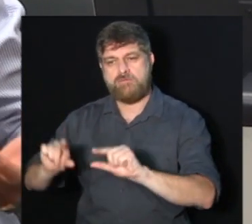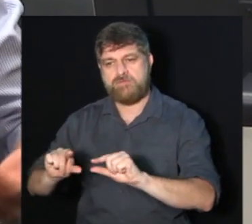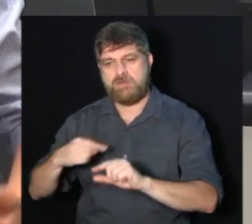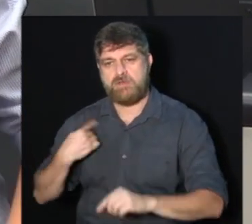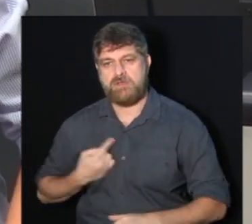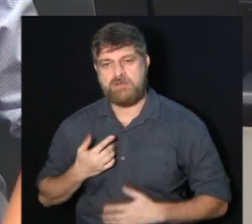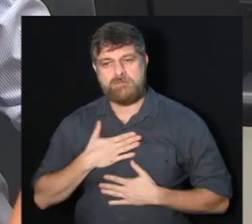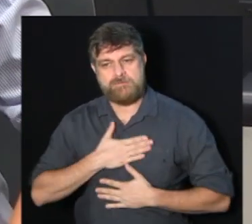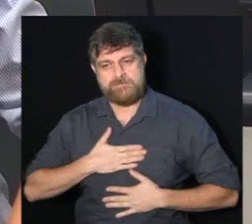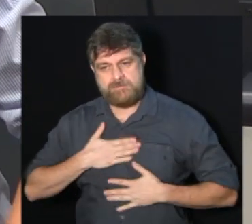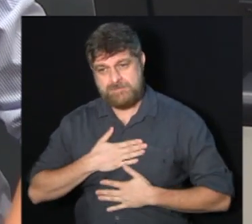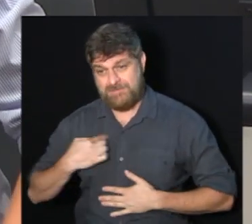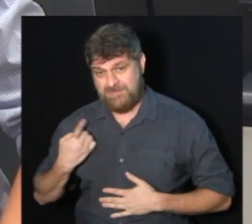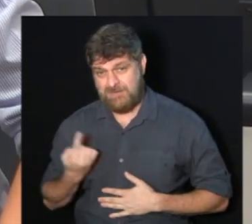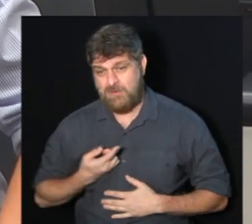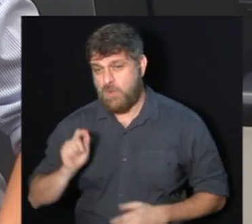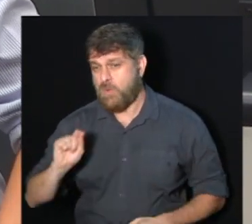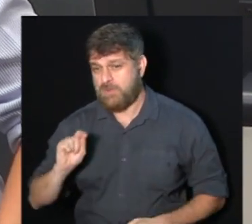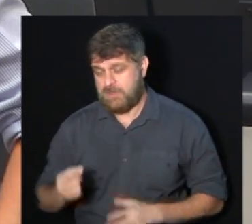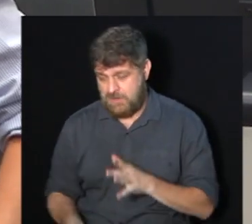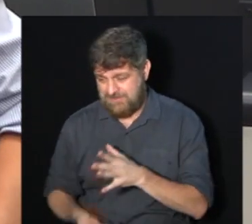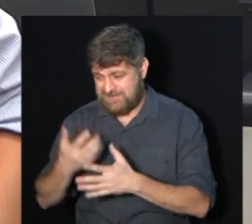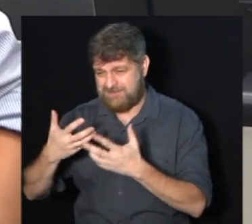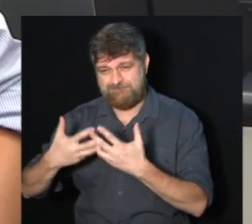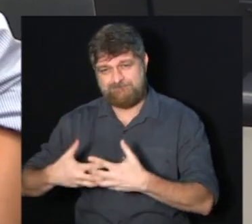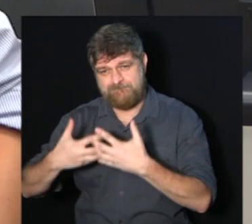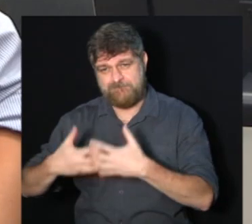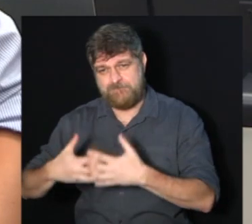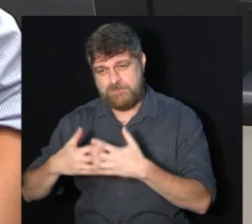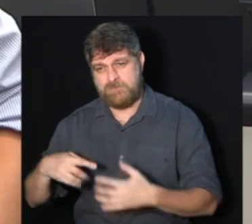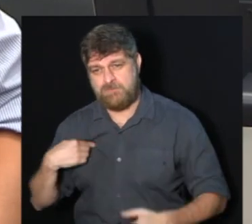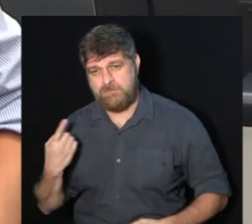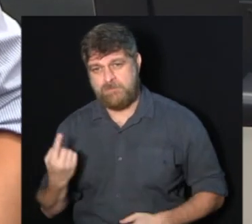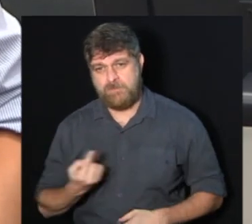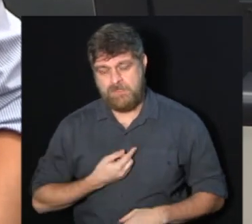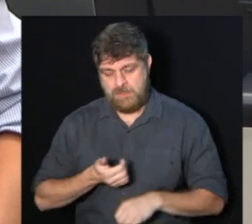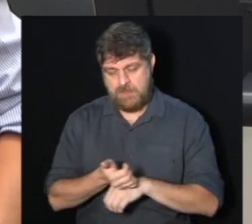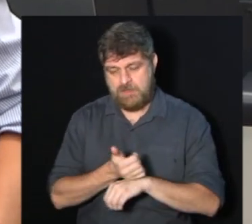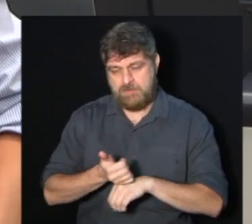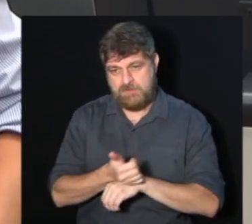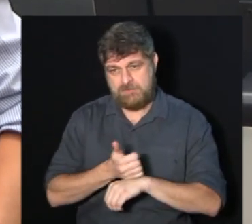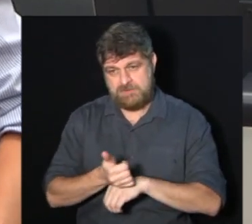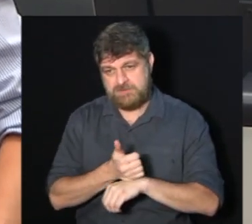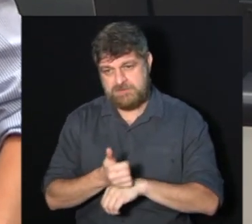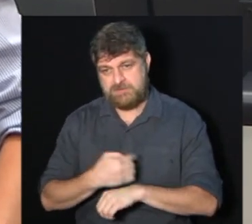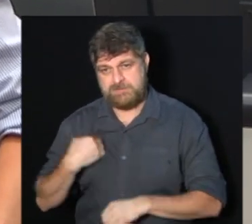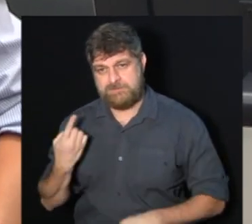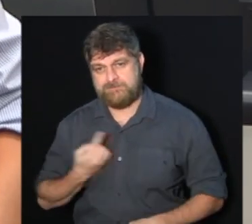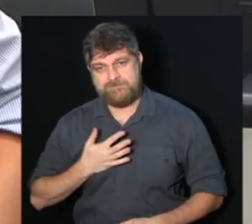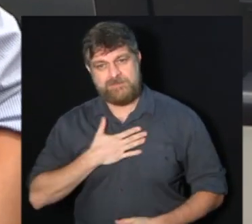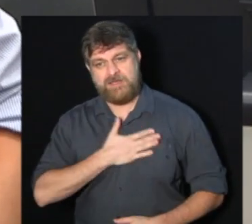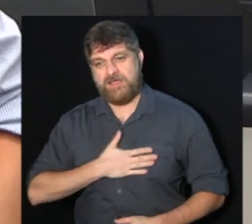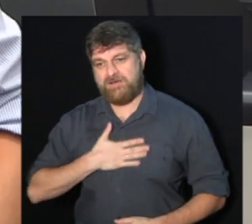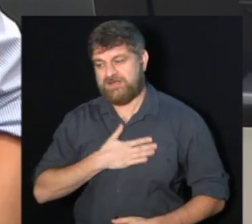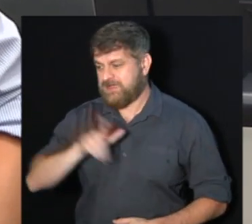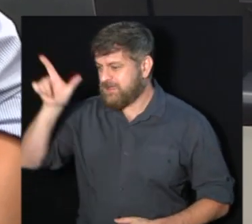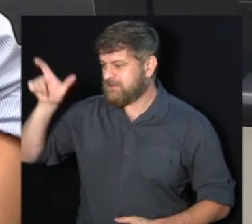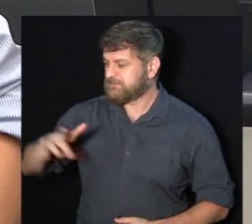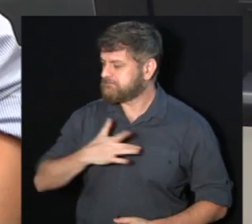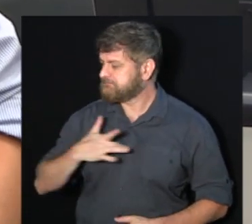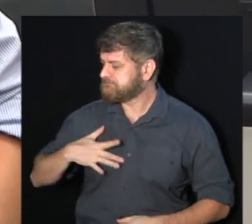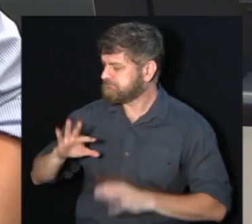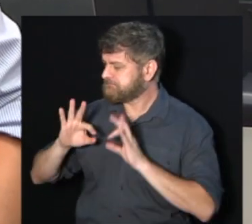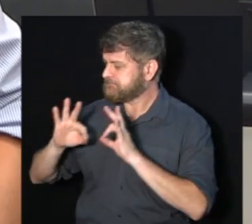que mais é eficaz, né, na nossa profissão, a gente é o gosto da alta,